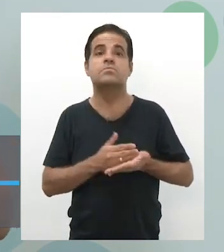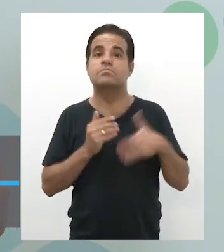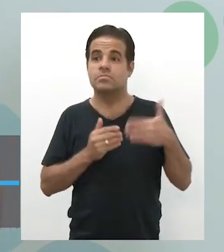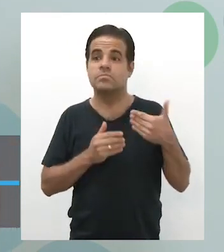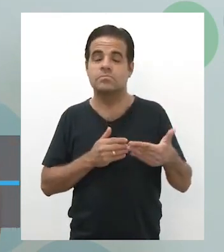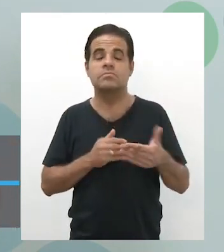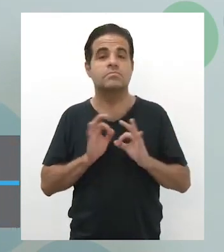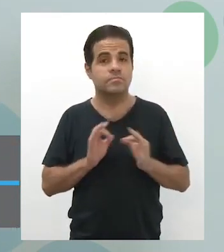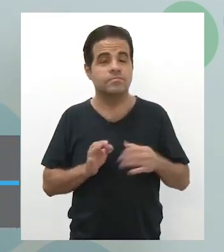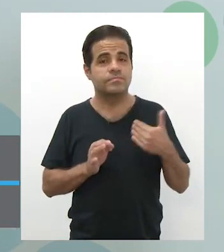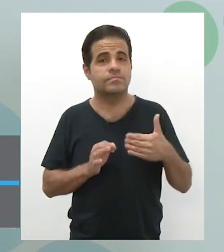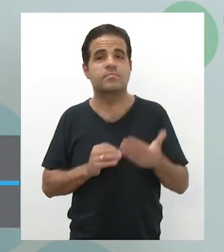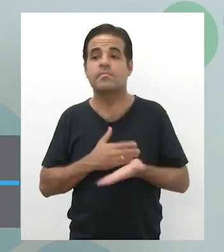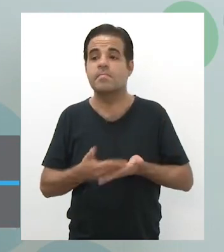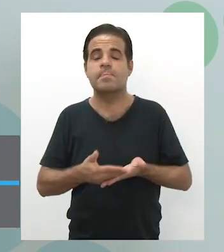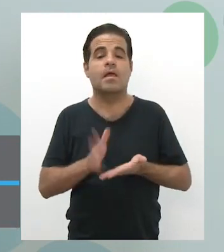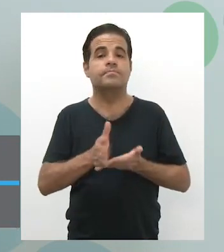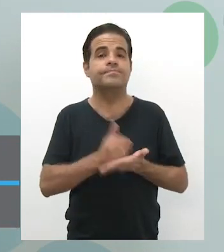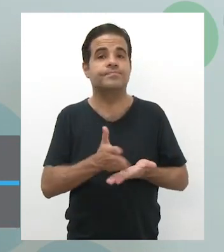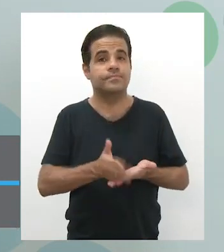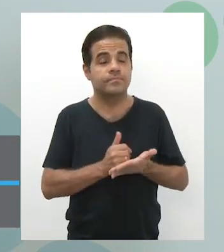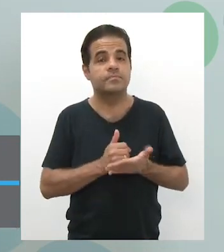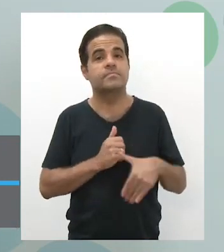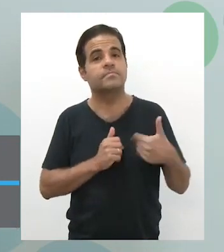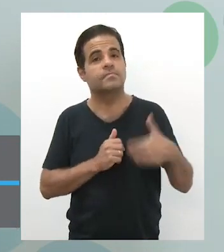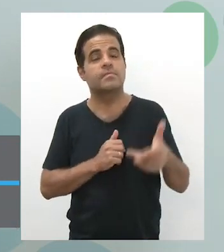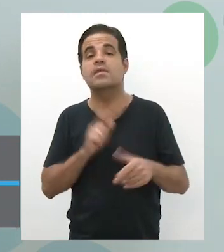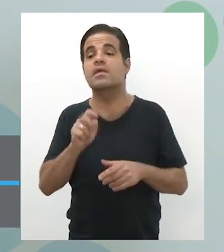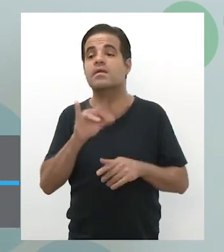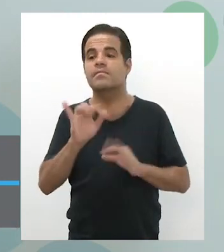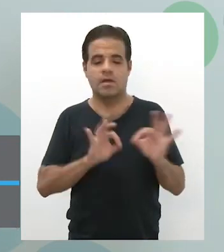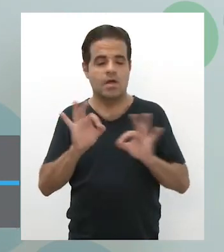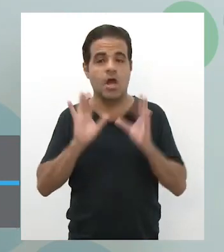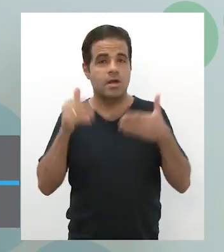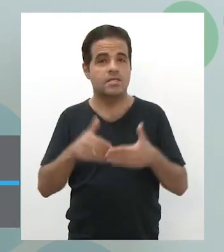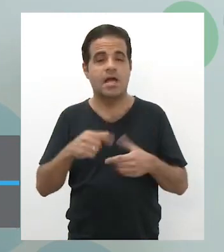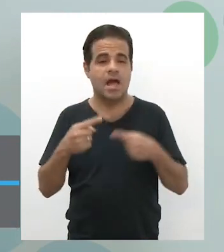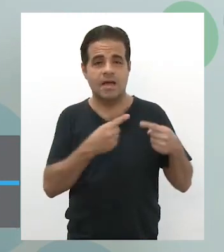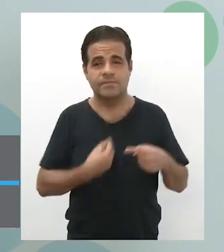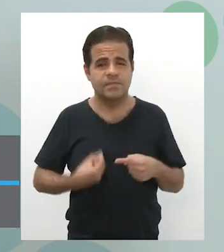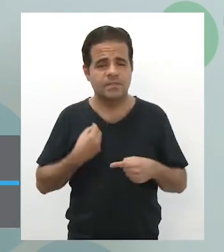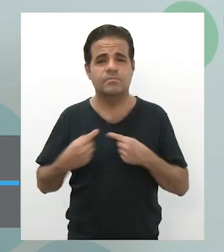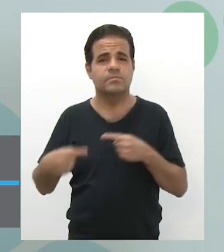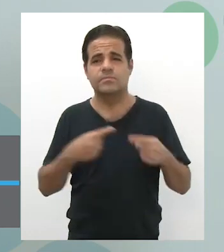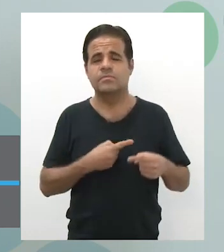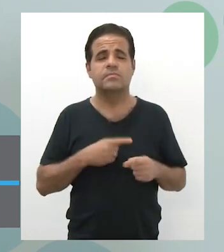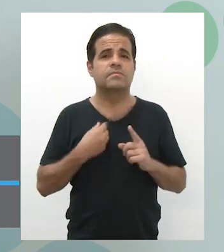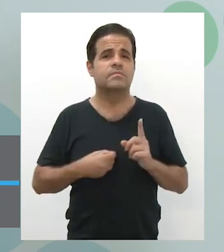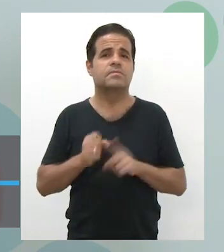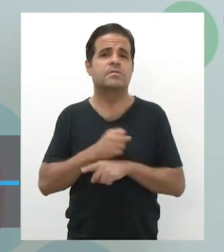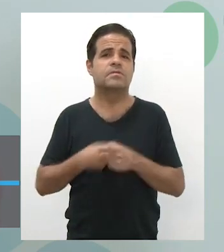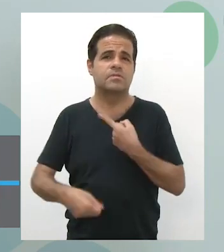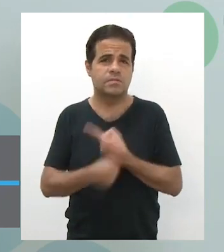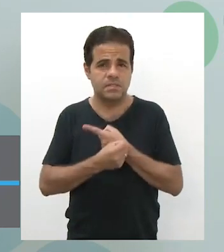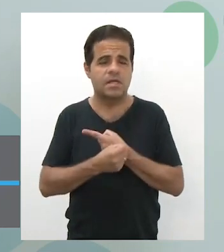das civilizações. Eles começam a dividir o território. Quem que vai organizar a vida política, a vida